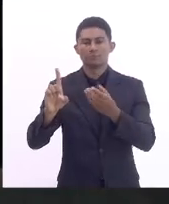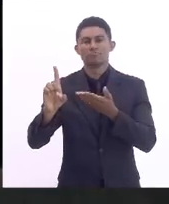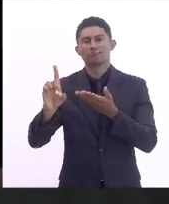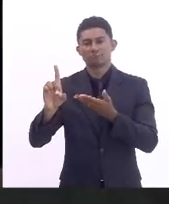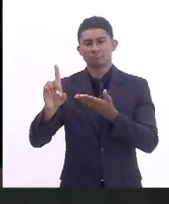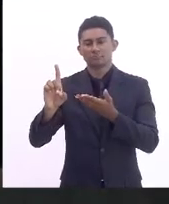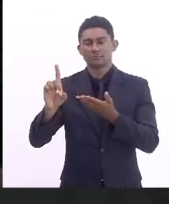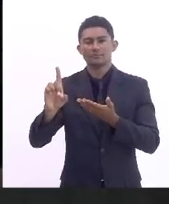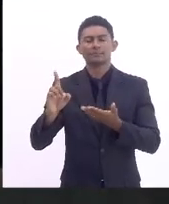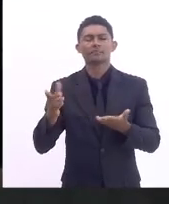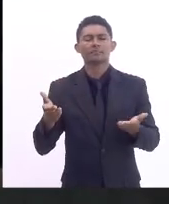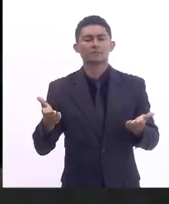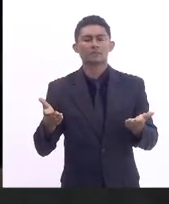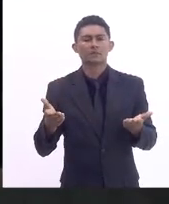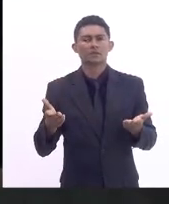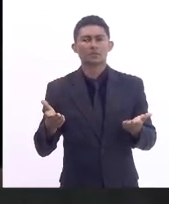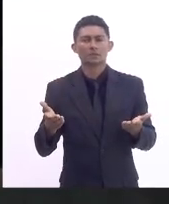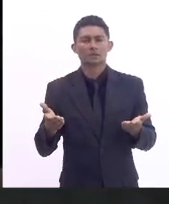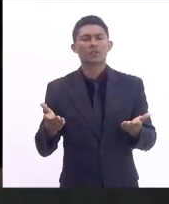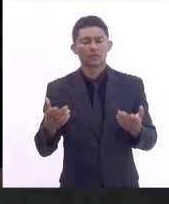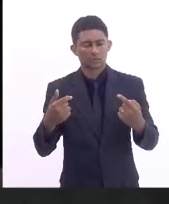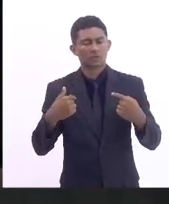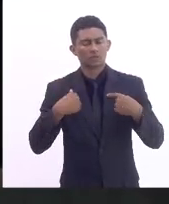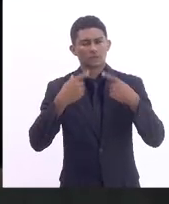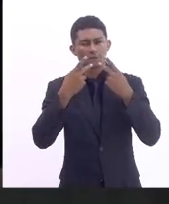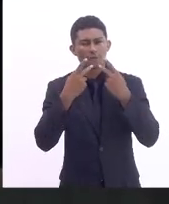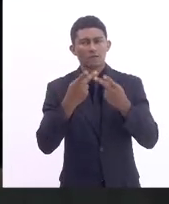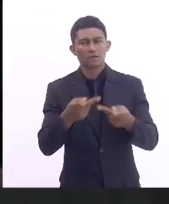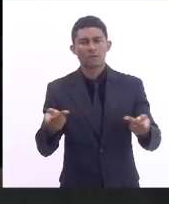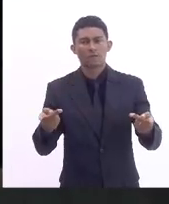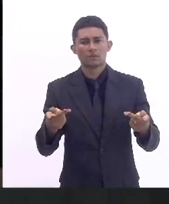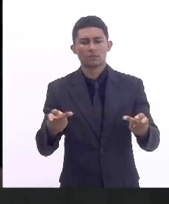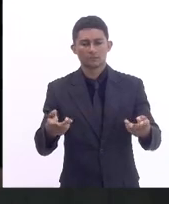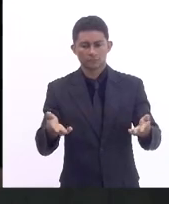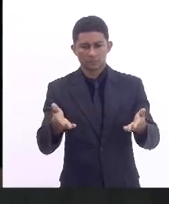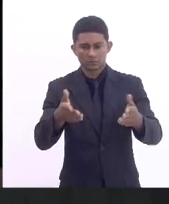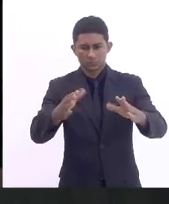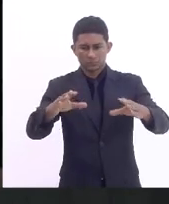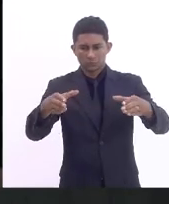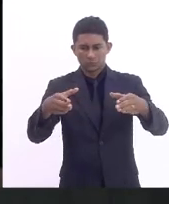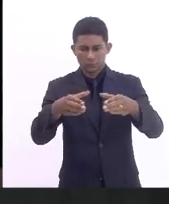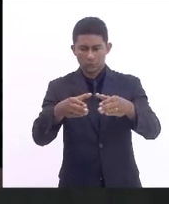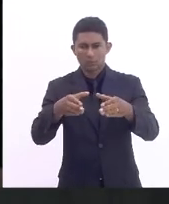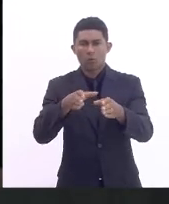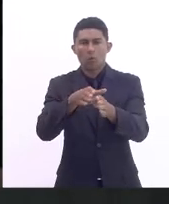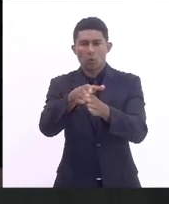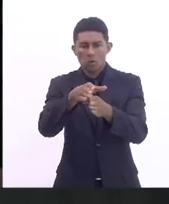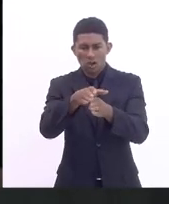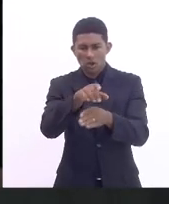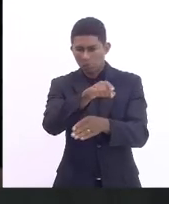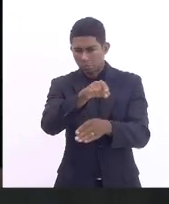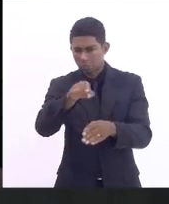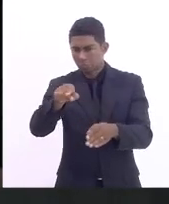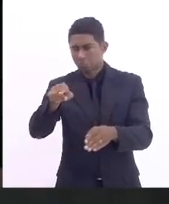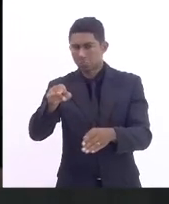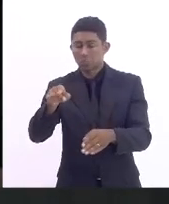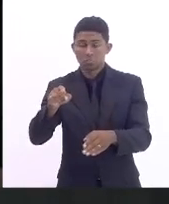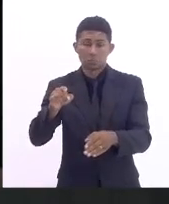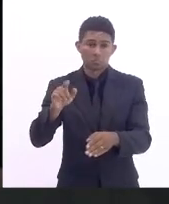hoje nós podemos dizer Este conselho tem perspectiva